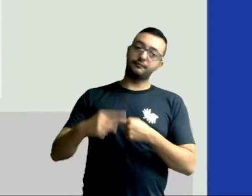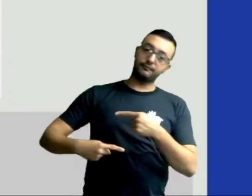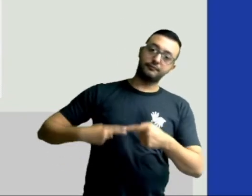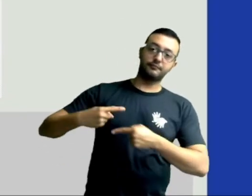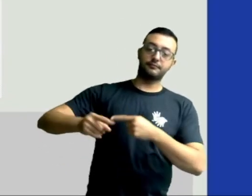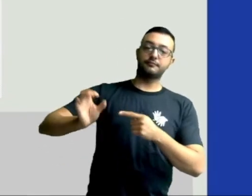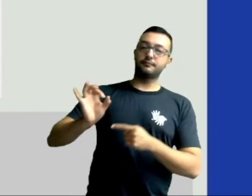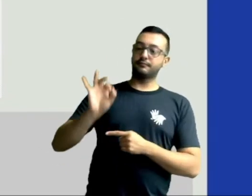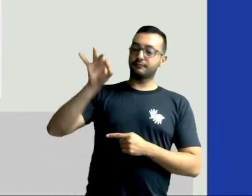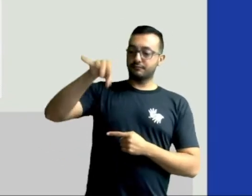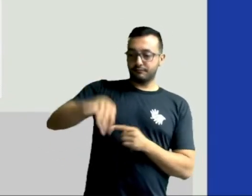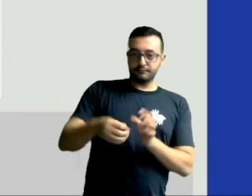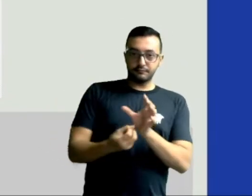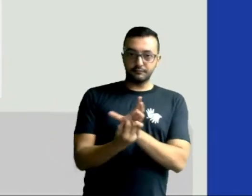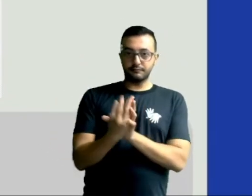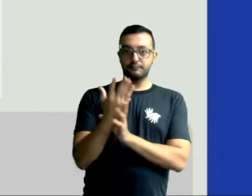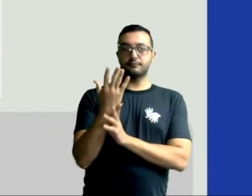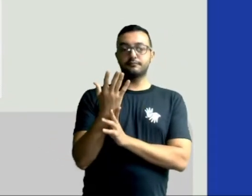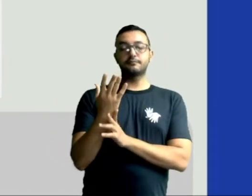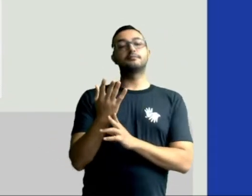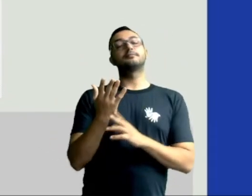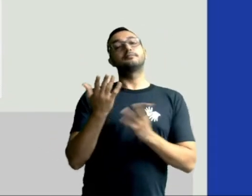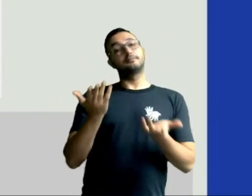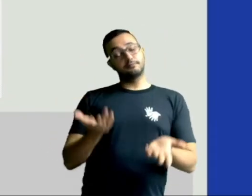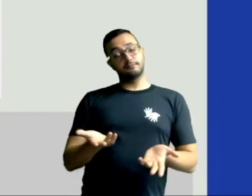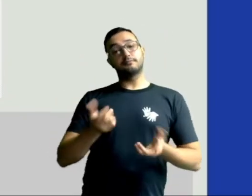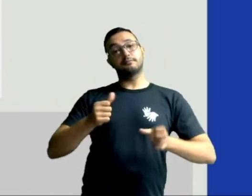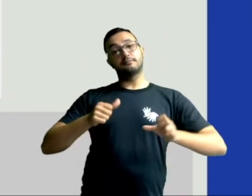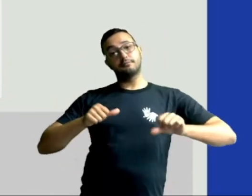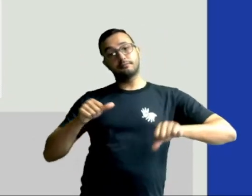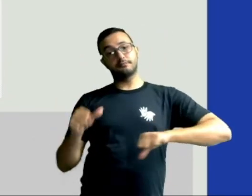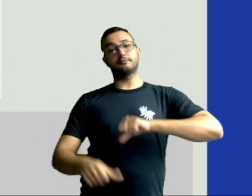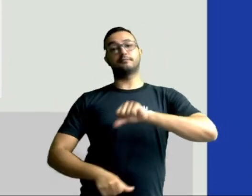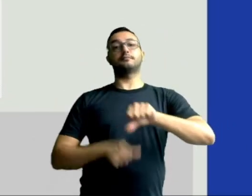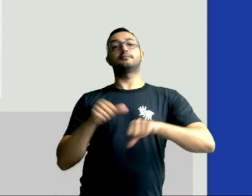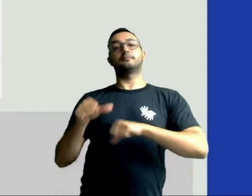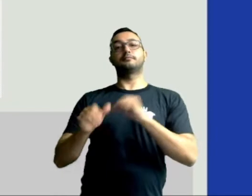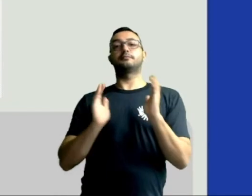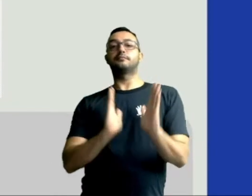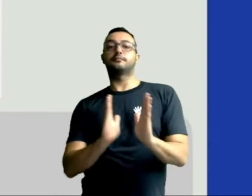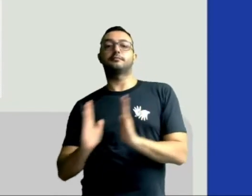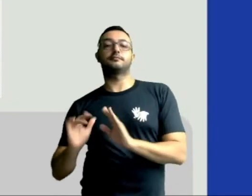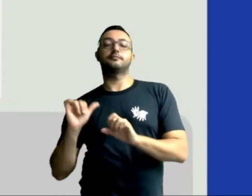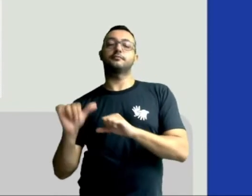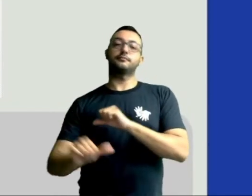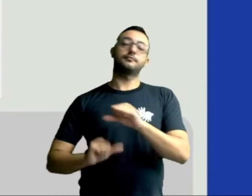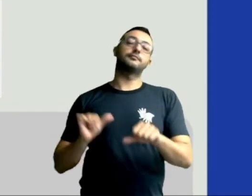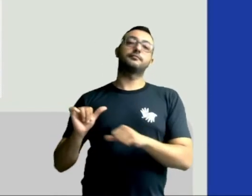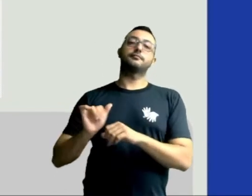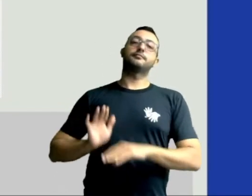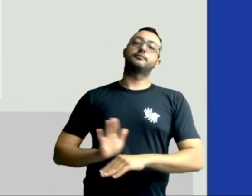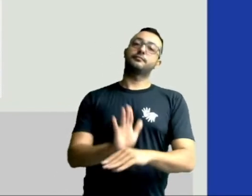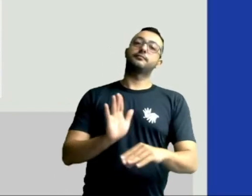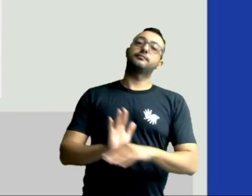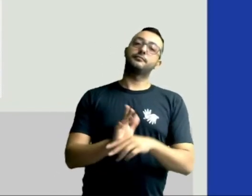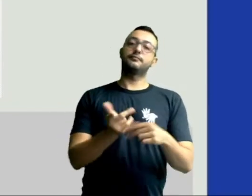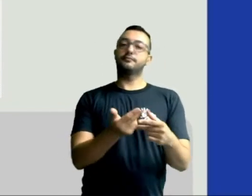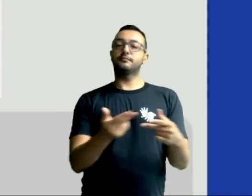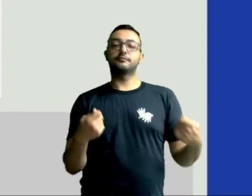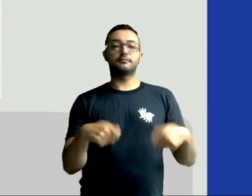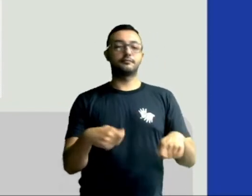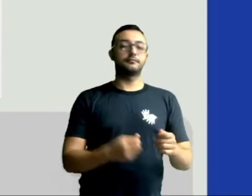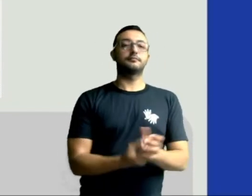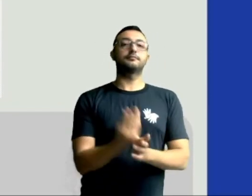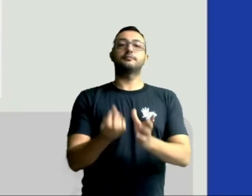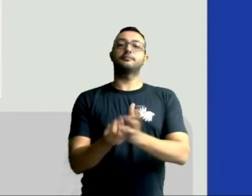derivados de sementes e plantas cujas configurações foram alteradas com o objetivo de suprir as demandas das